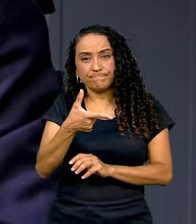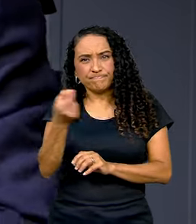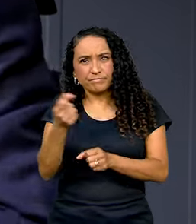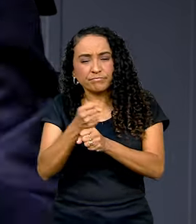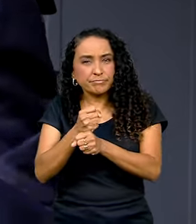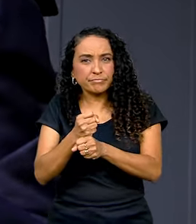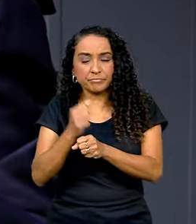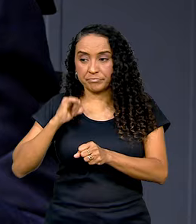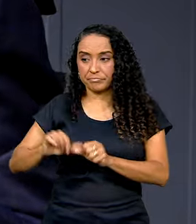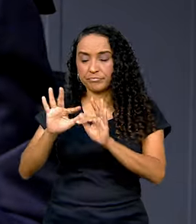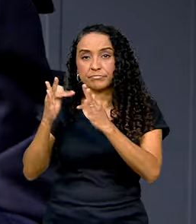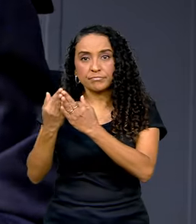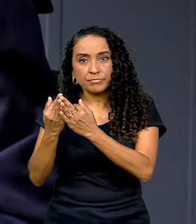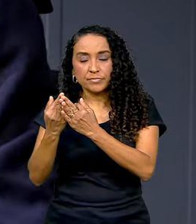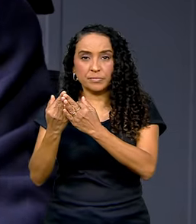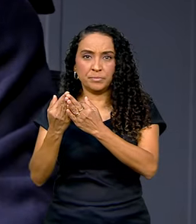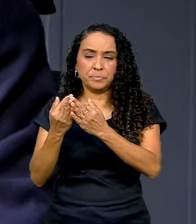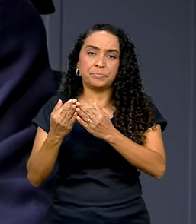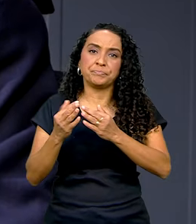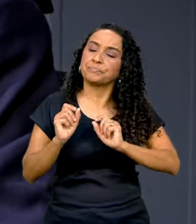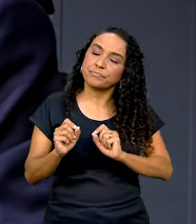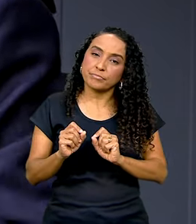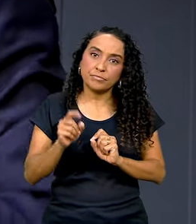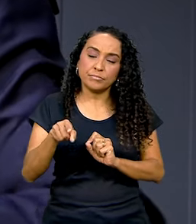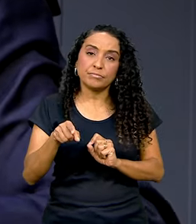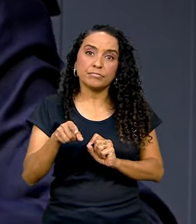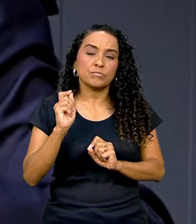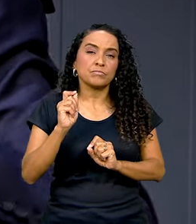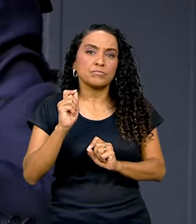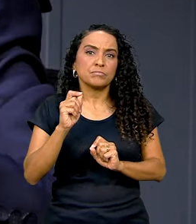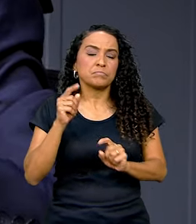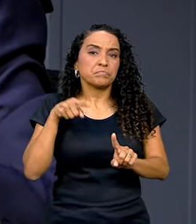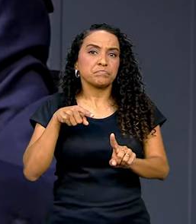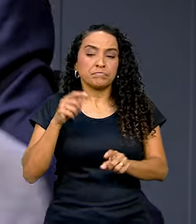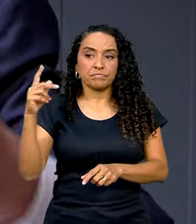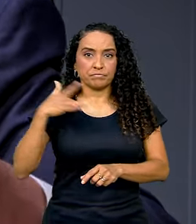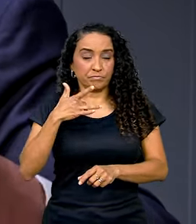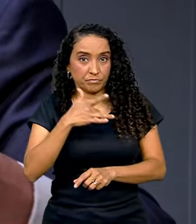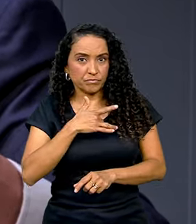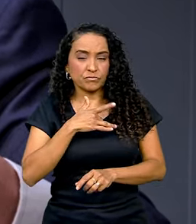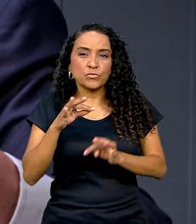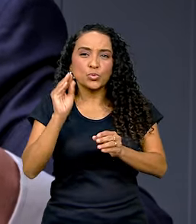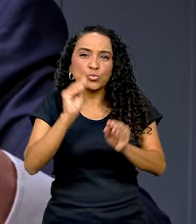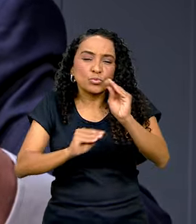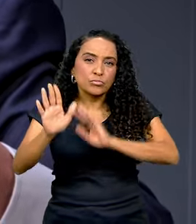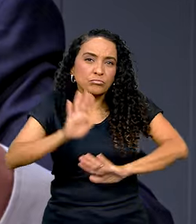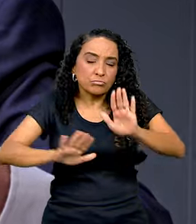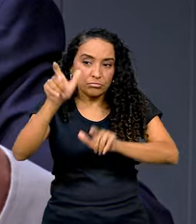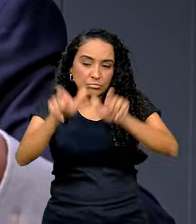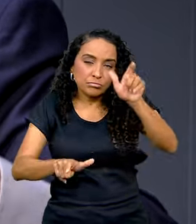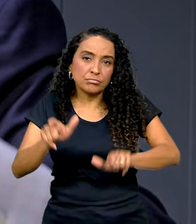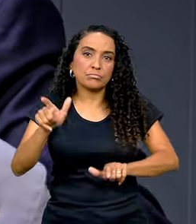quando a gente olha 20 anos do Bolsa Família é a aposta que é feita saúde não é com